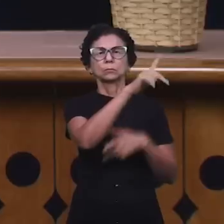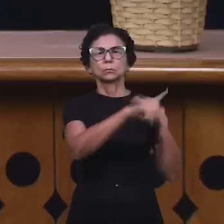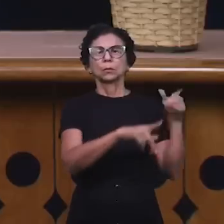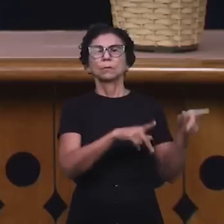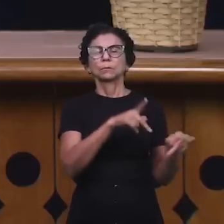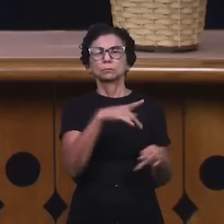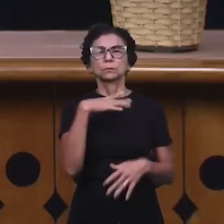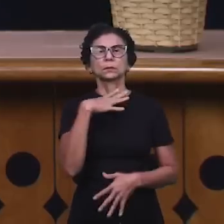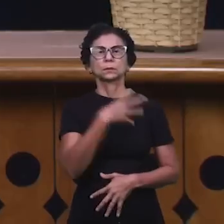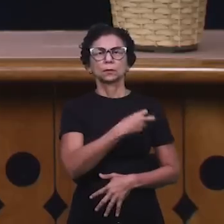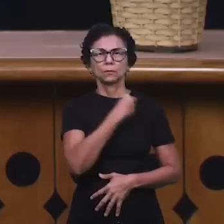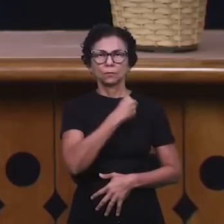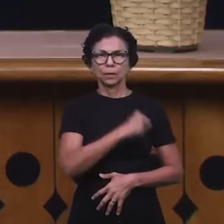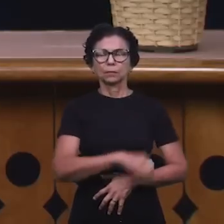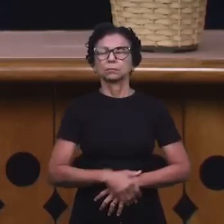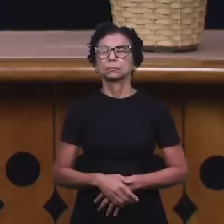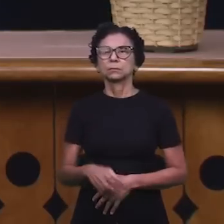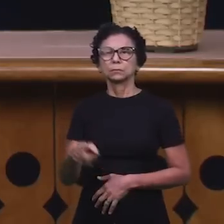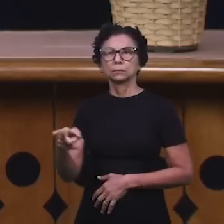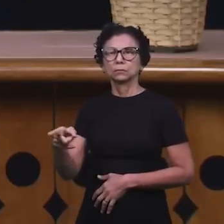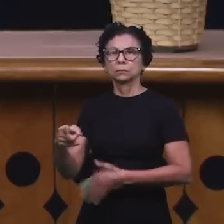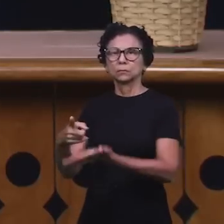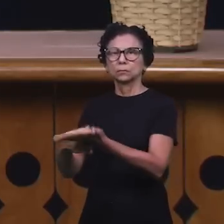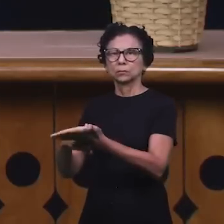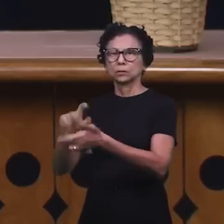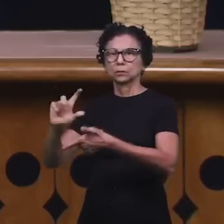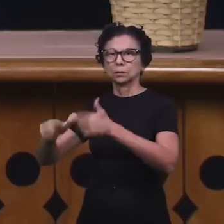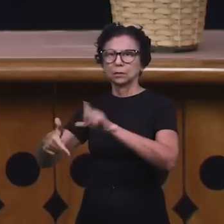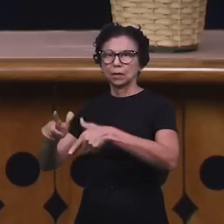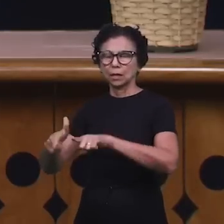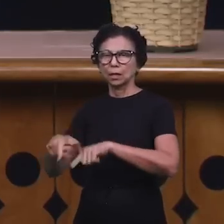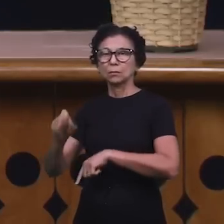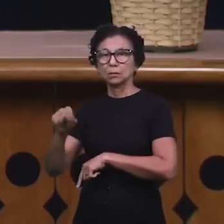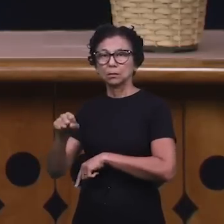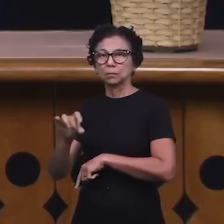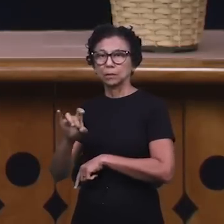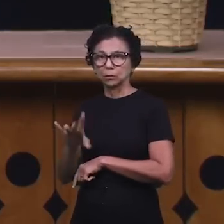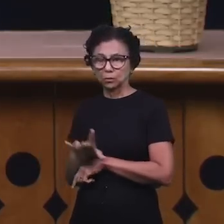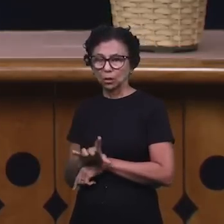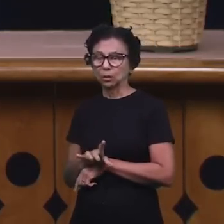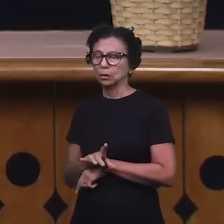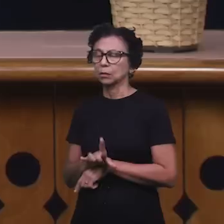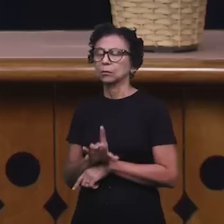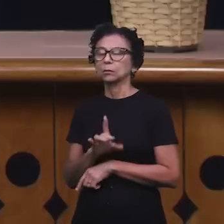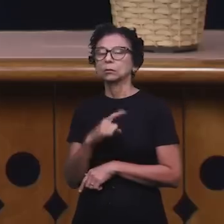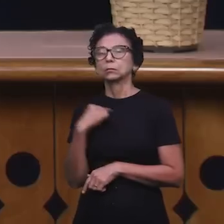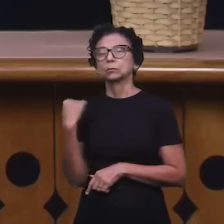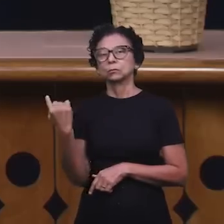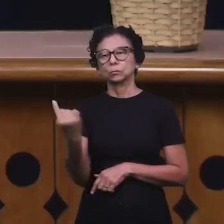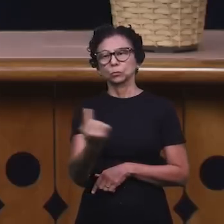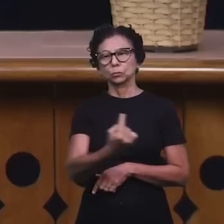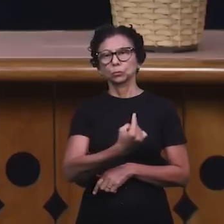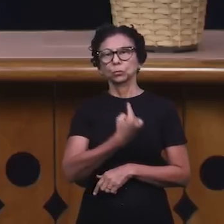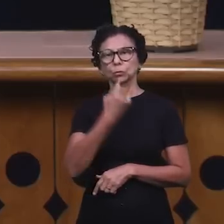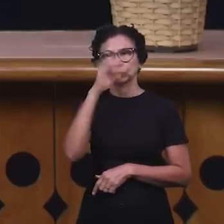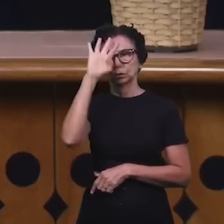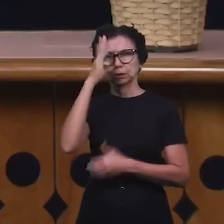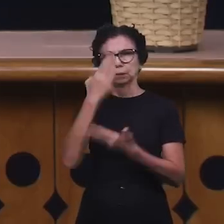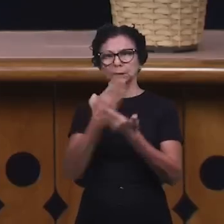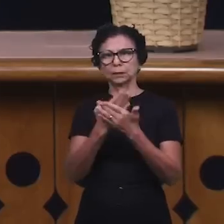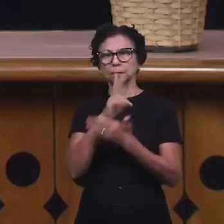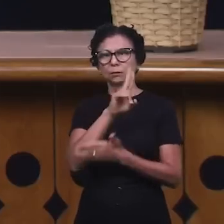O acordo foi com Israel? Foi, mas não só com Israel, mas com todos aqueles que haveriam de crer no seu